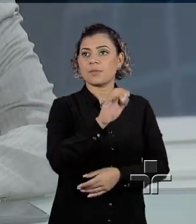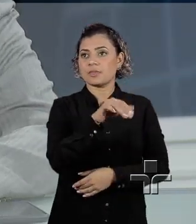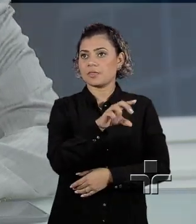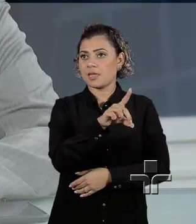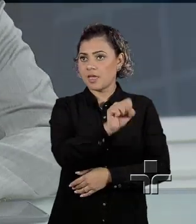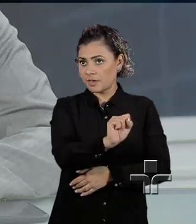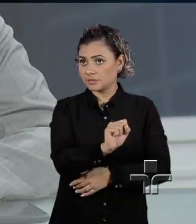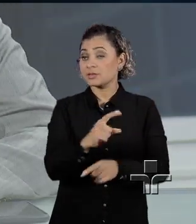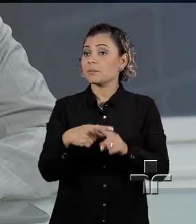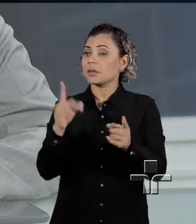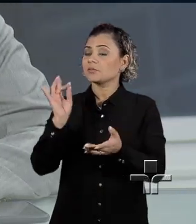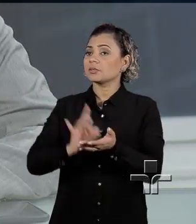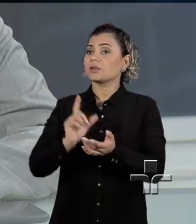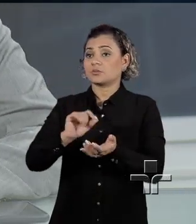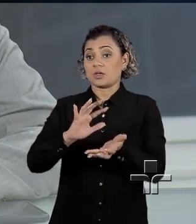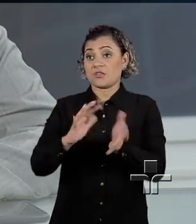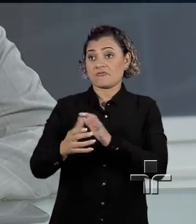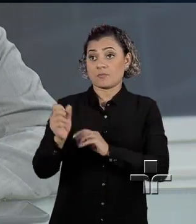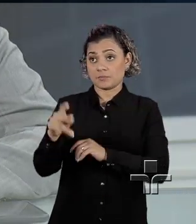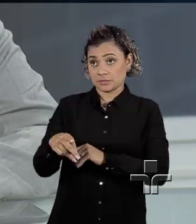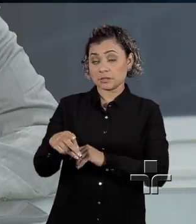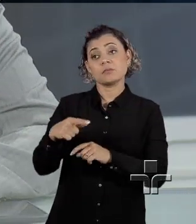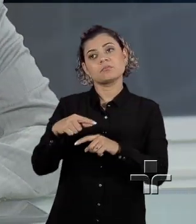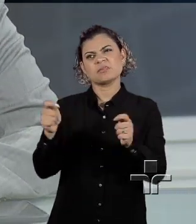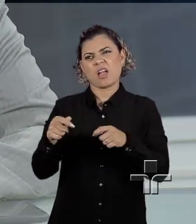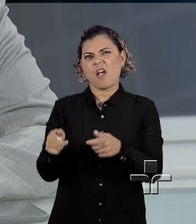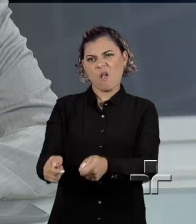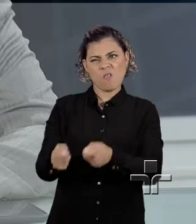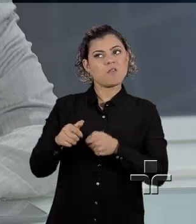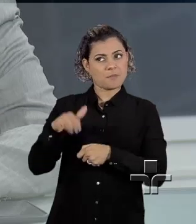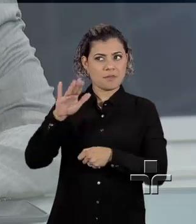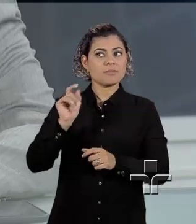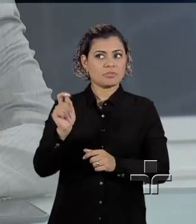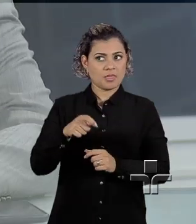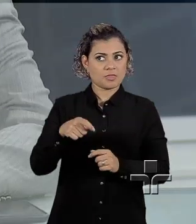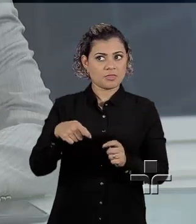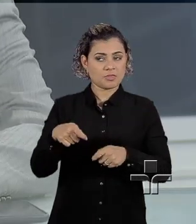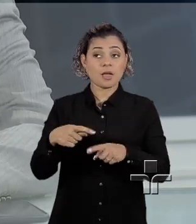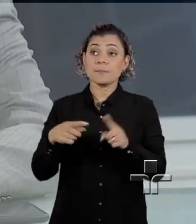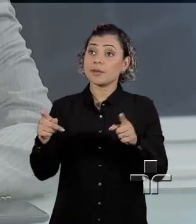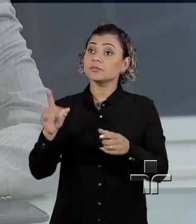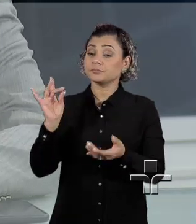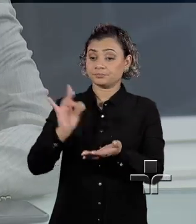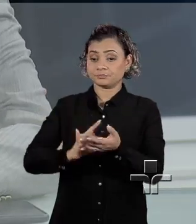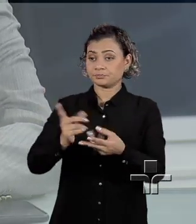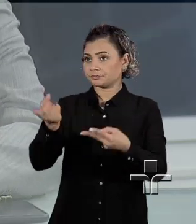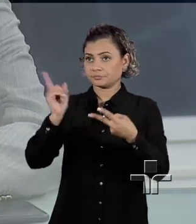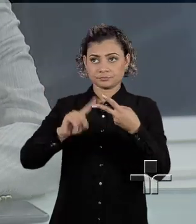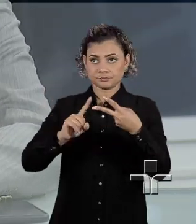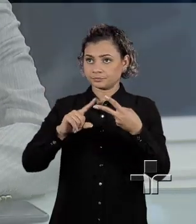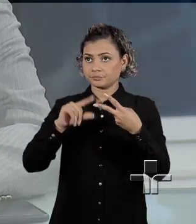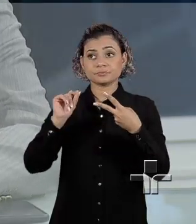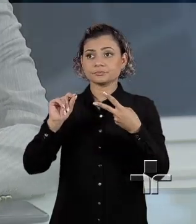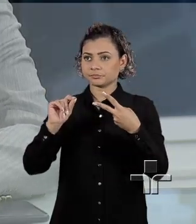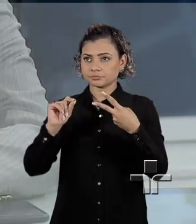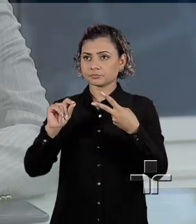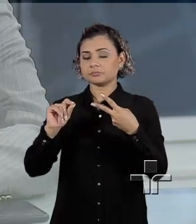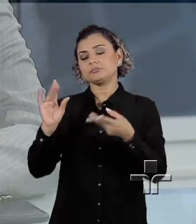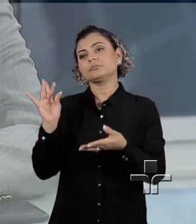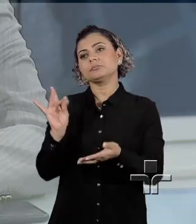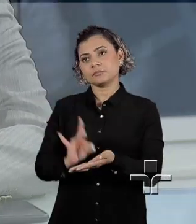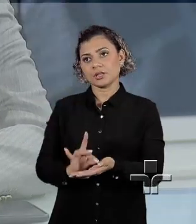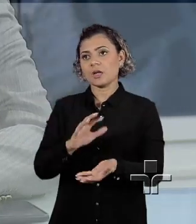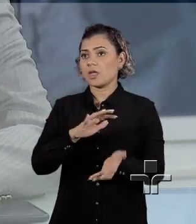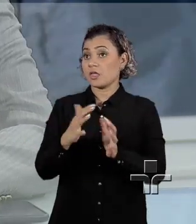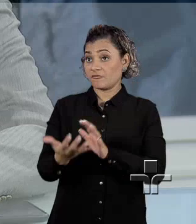sejam destinados à Previdência. Então, nós podemos chegar um pouquinho mais. Primeira colocação é. Segunda colocação é que, na verdade, é